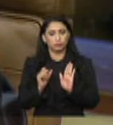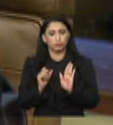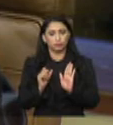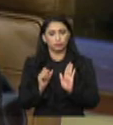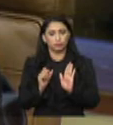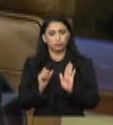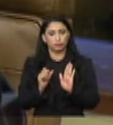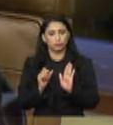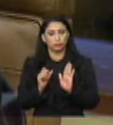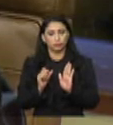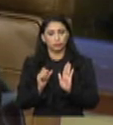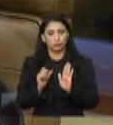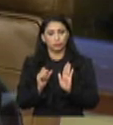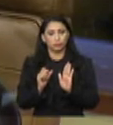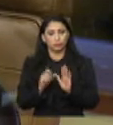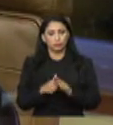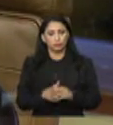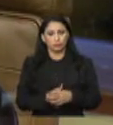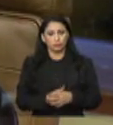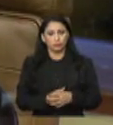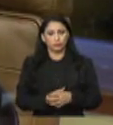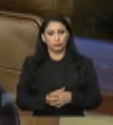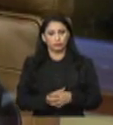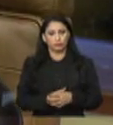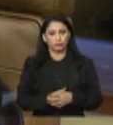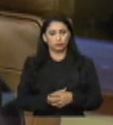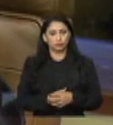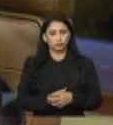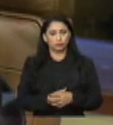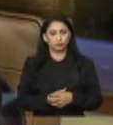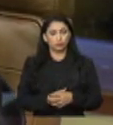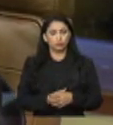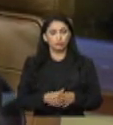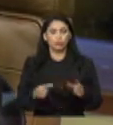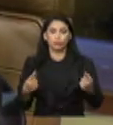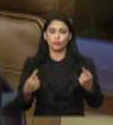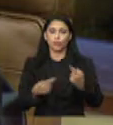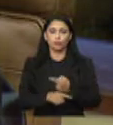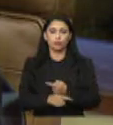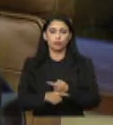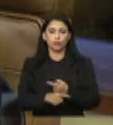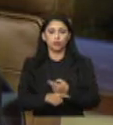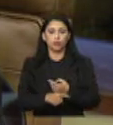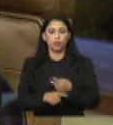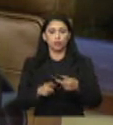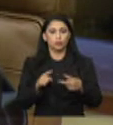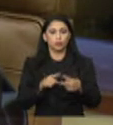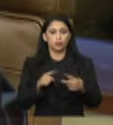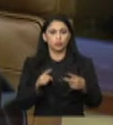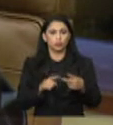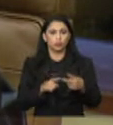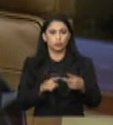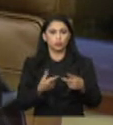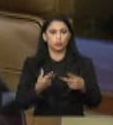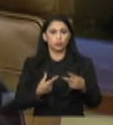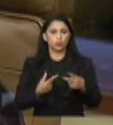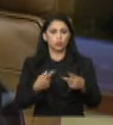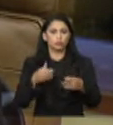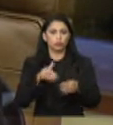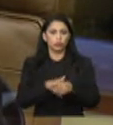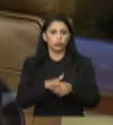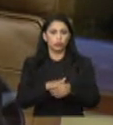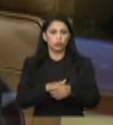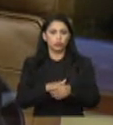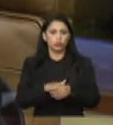é ao diversamente dos dois últimos votos que me antecederam eu fico aquém do